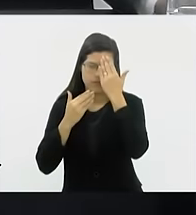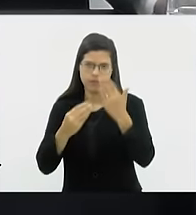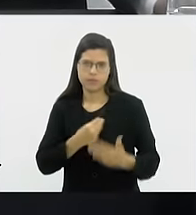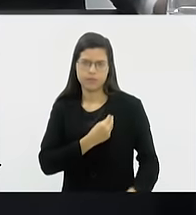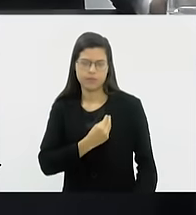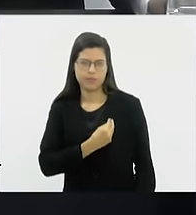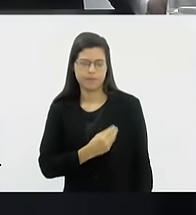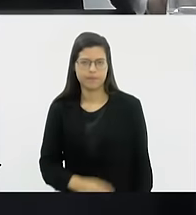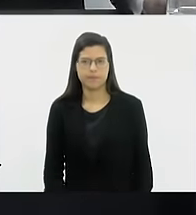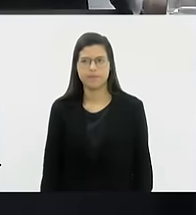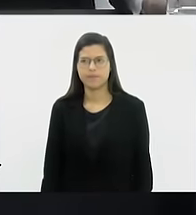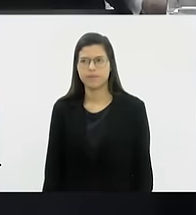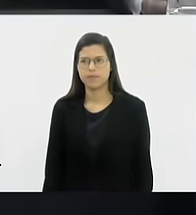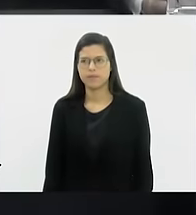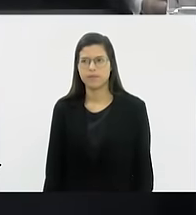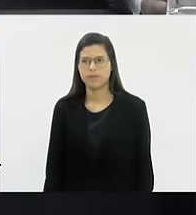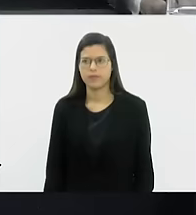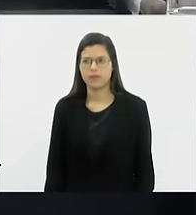presença.